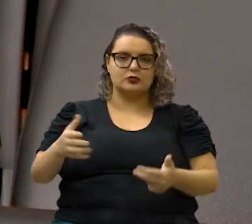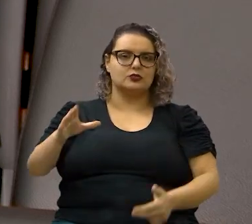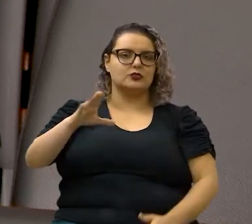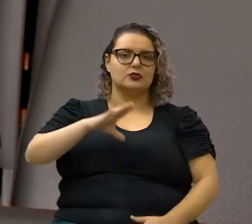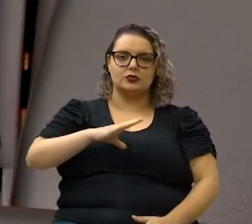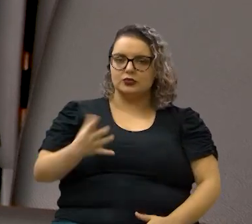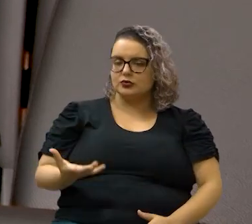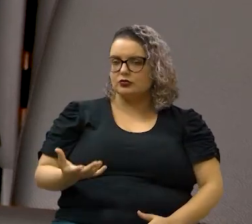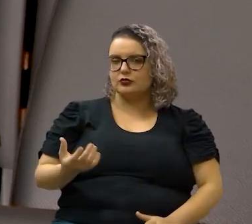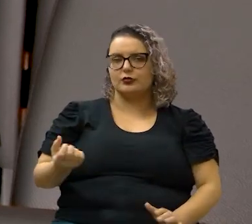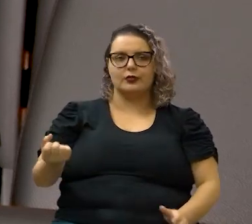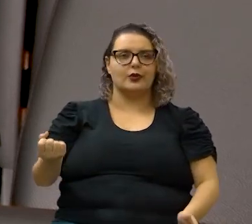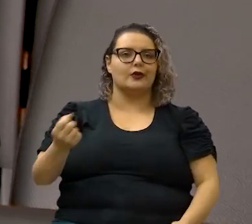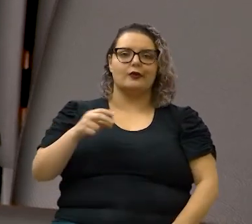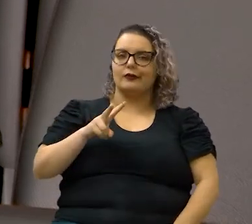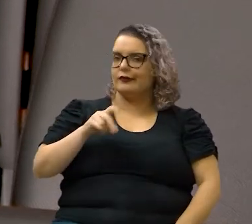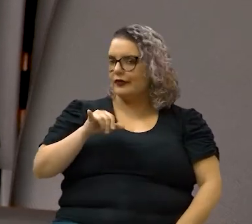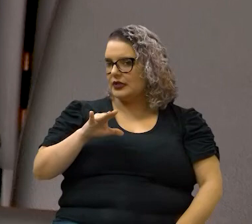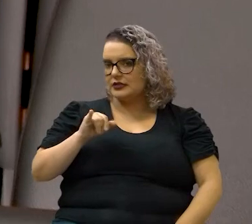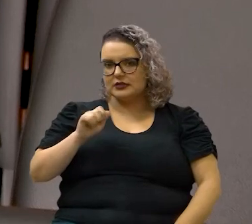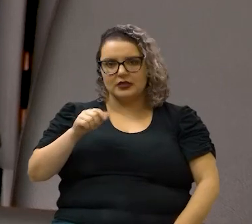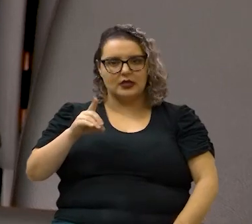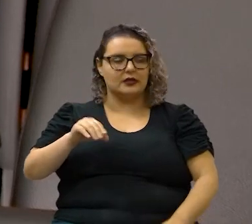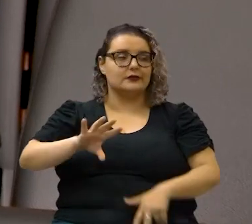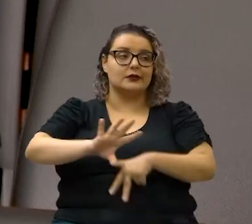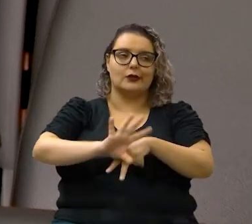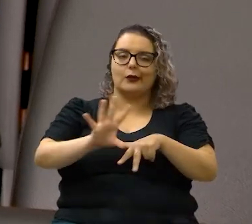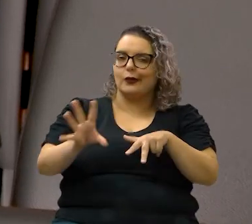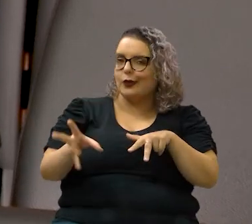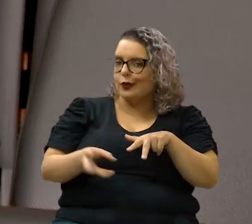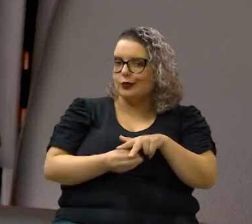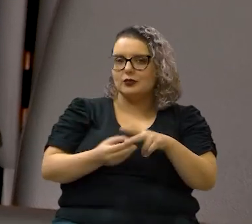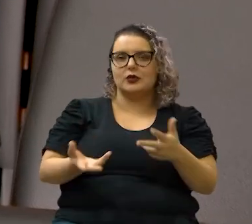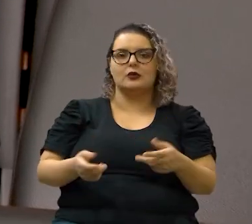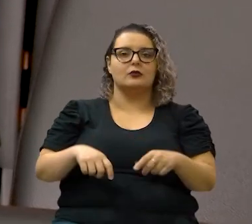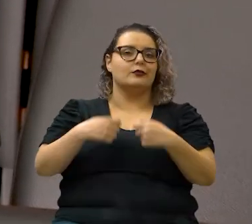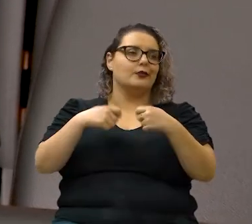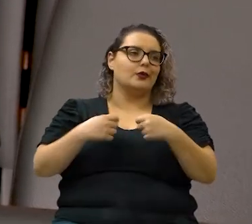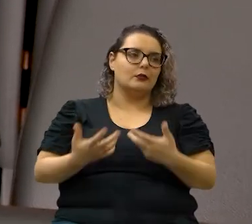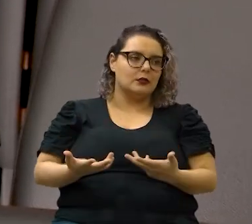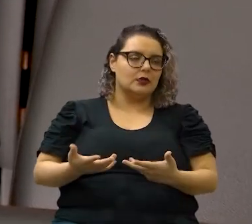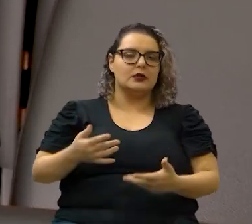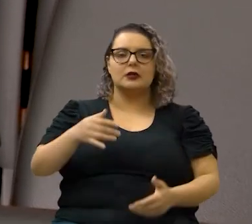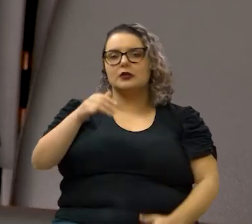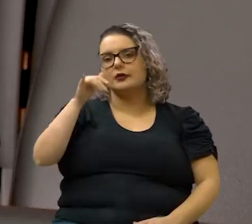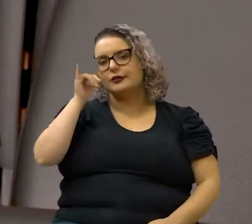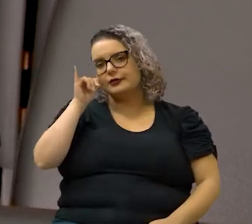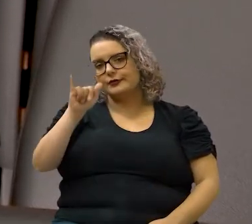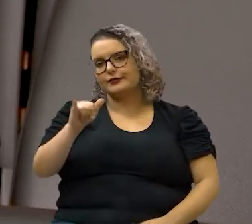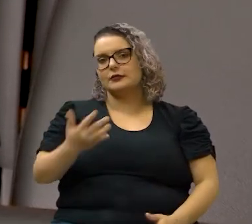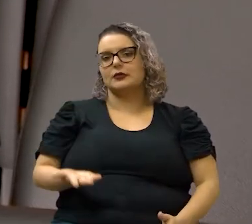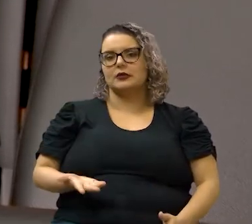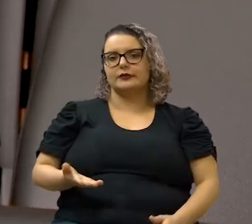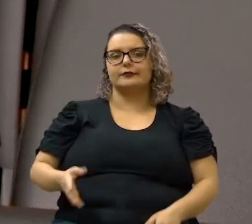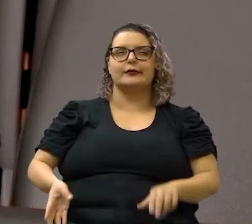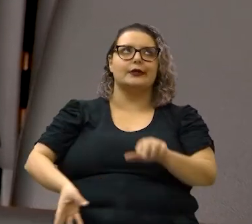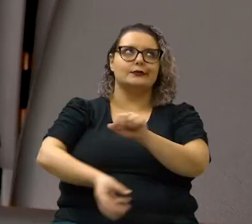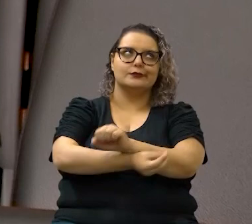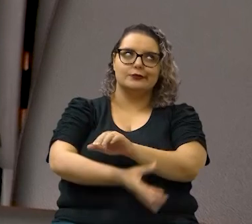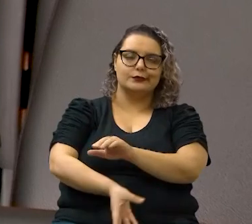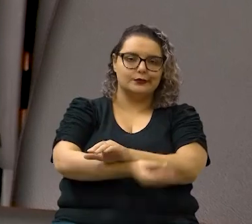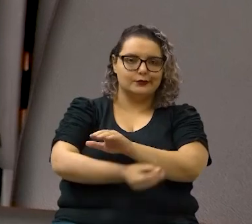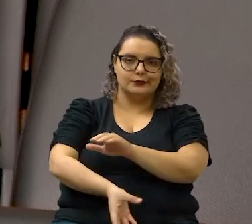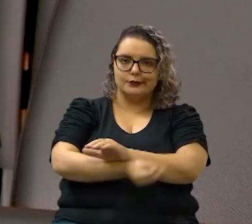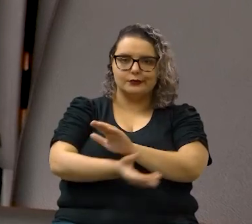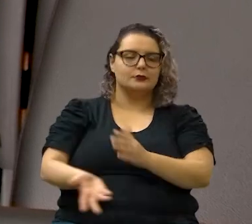viciada, relação marcada por muitos casos de corrupção, né, e que precisa ser evitada. Então a gente vai ficar em